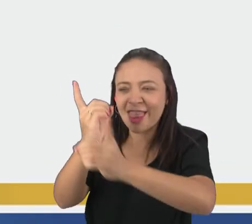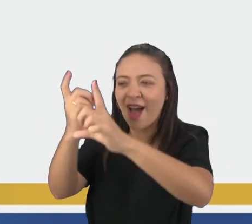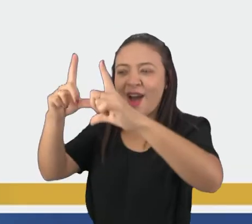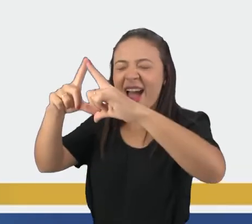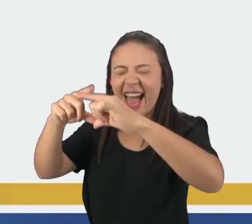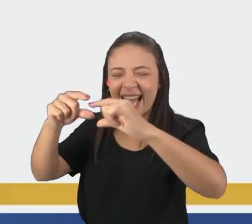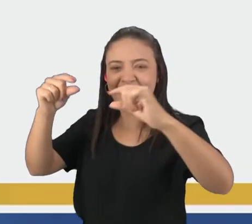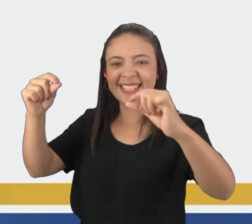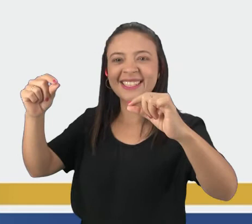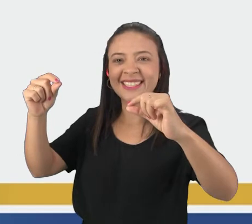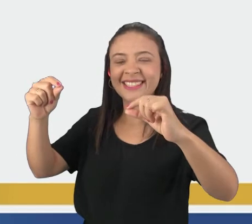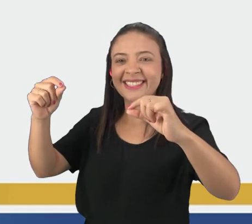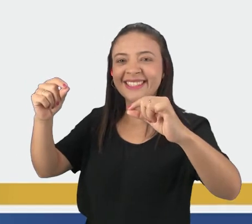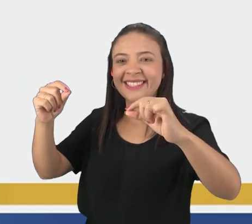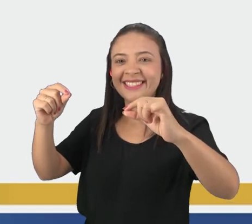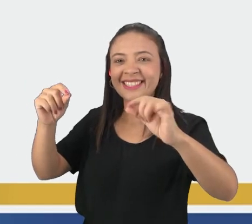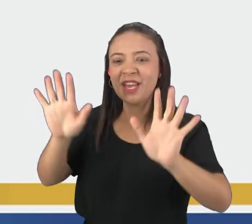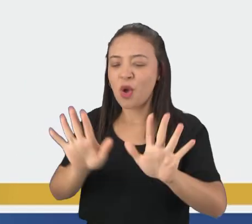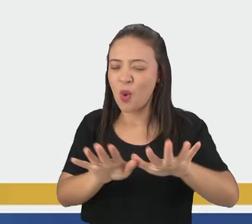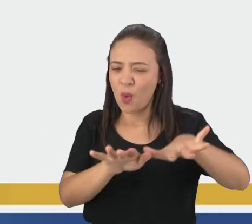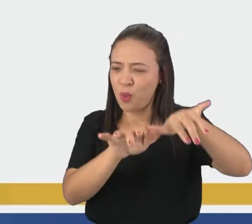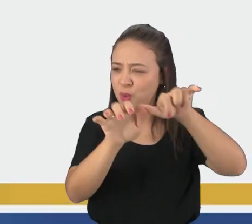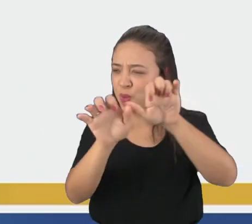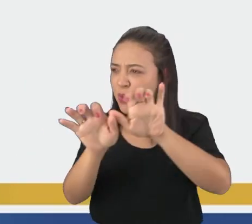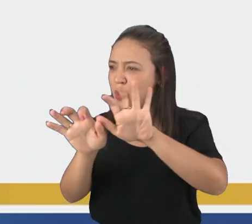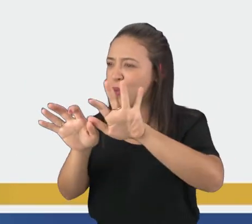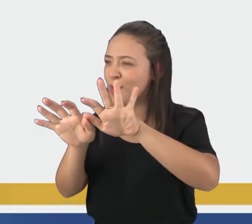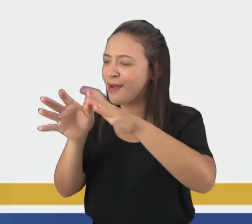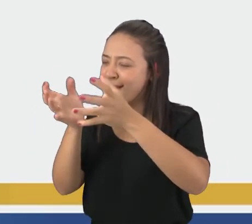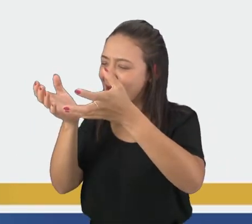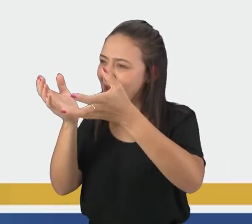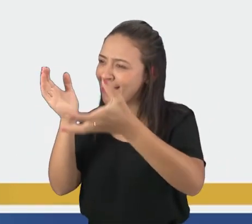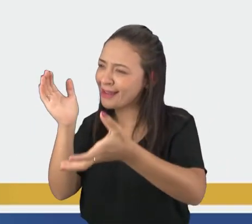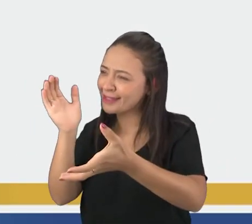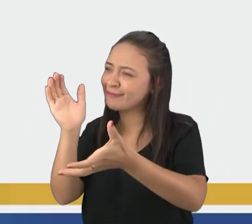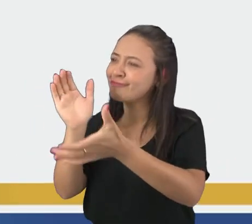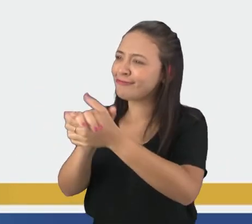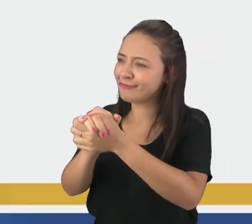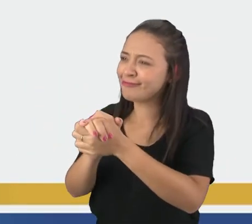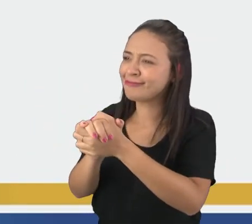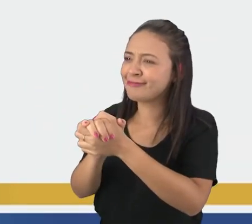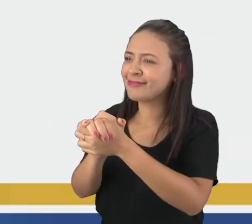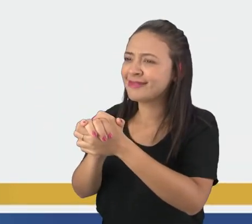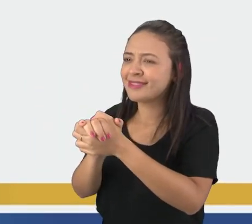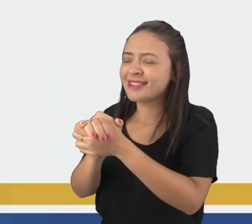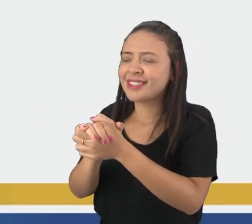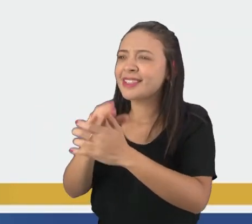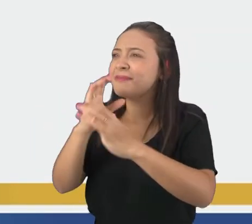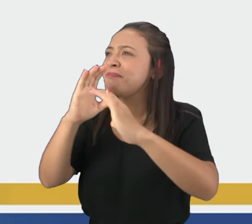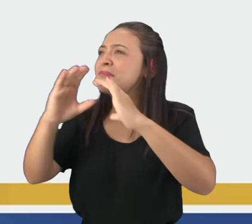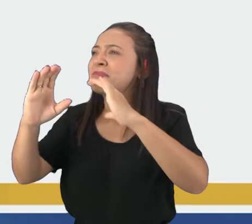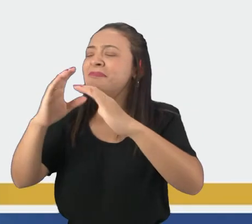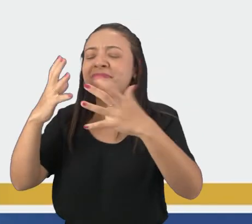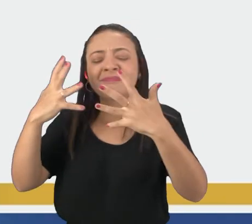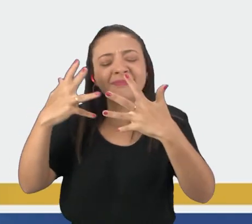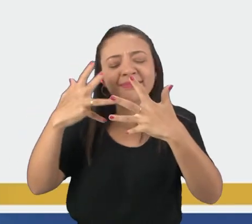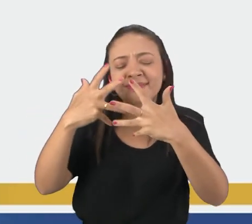lua. Chegaram e pediram a lua em casamento numa linda